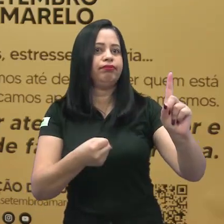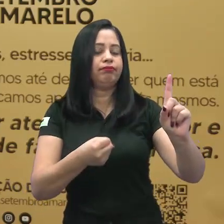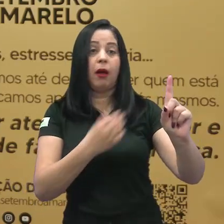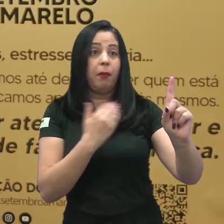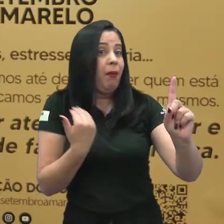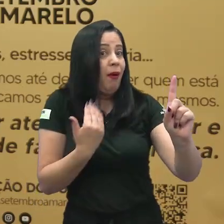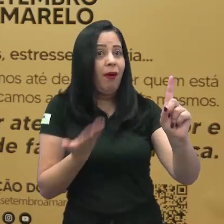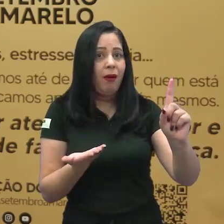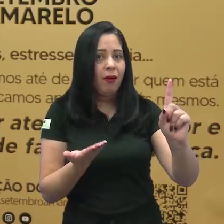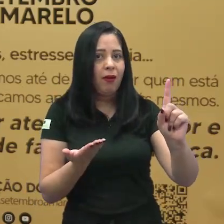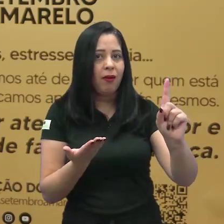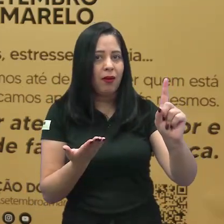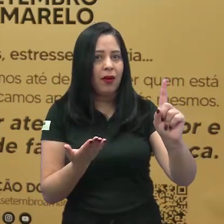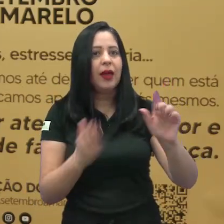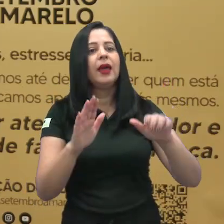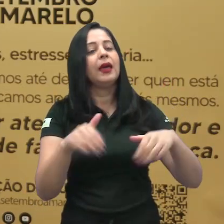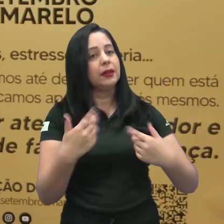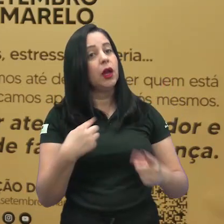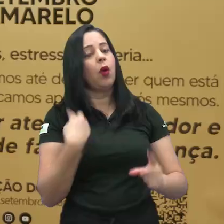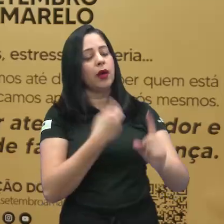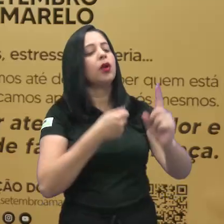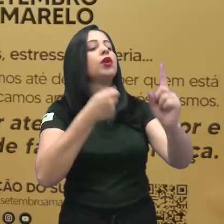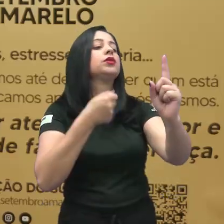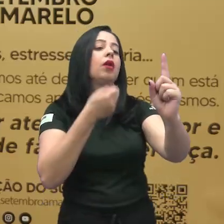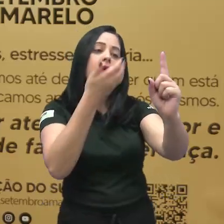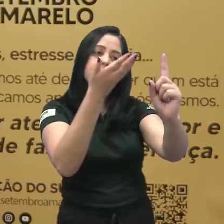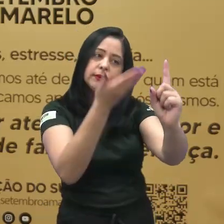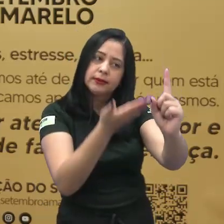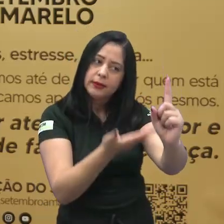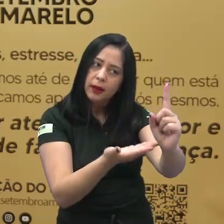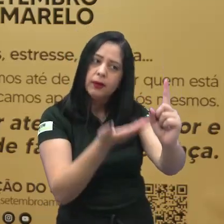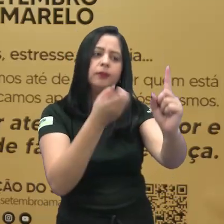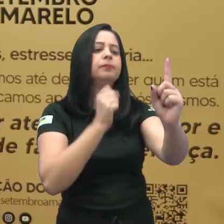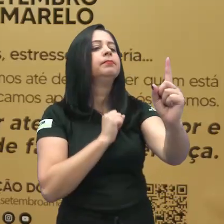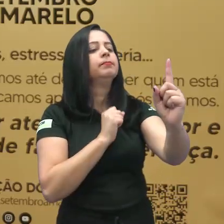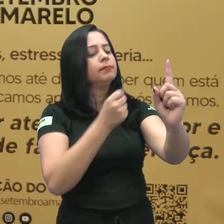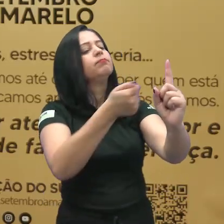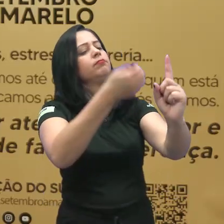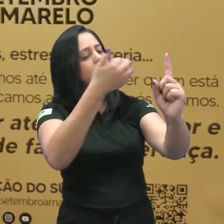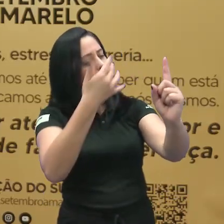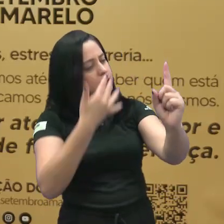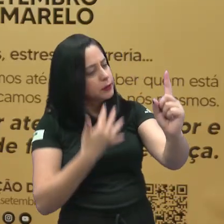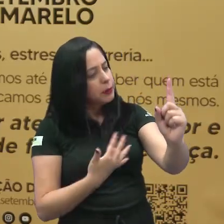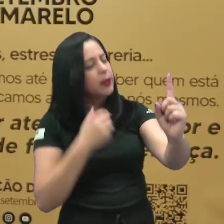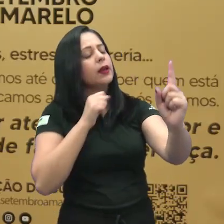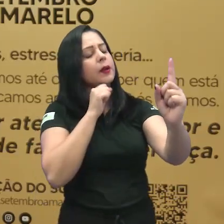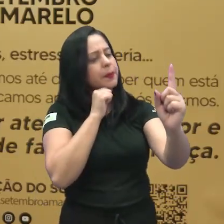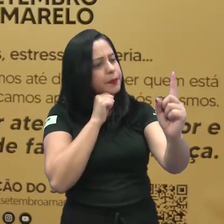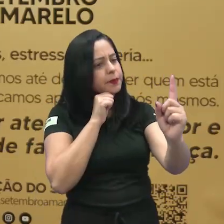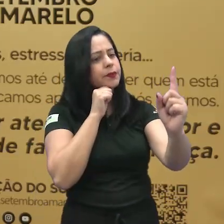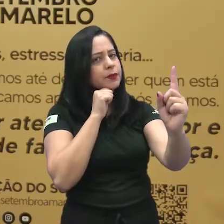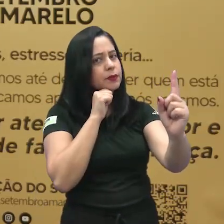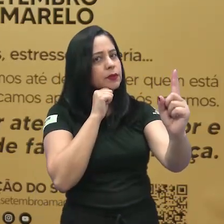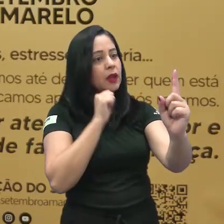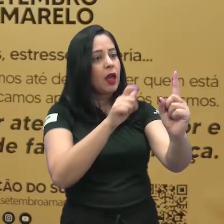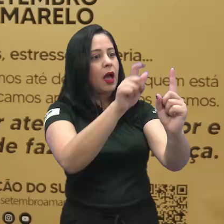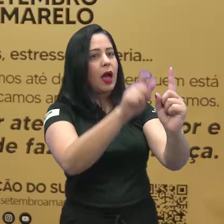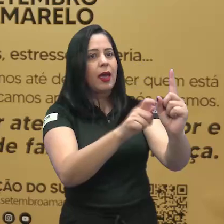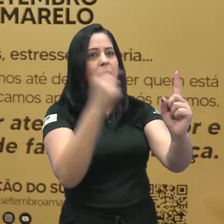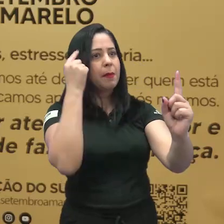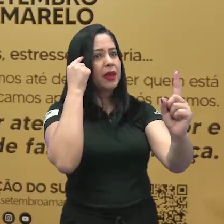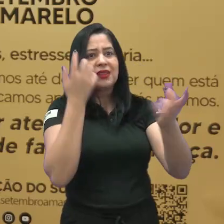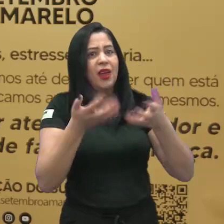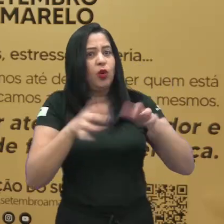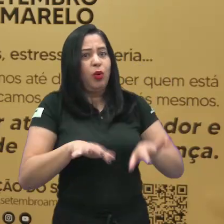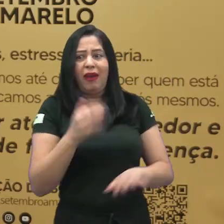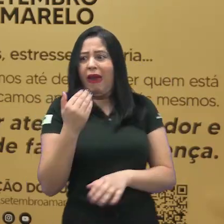uma conversa com a pessoa sobre como ela está se sentindo, ela traz que a questão dela nem é morrer, né?